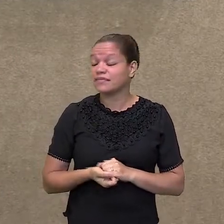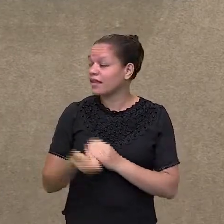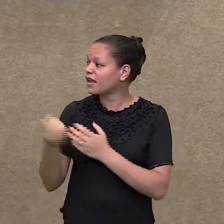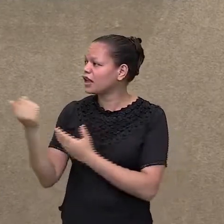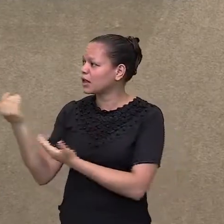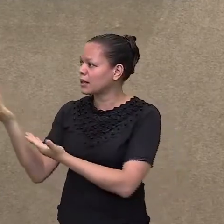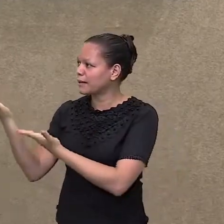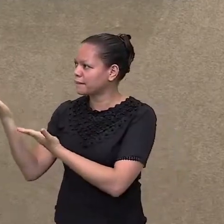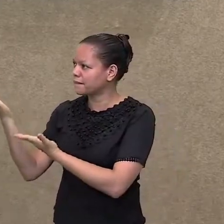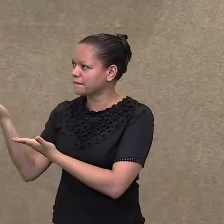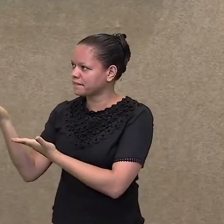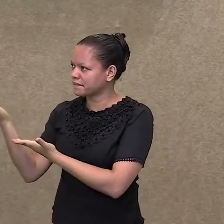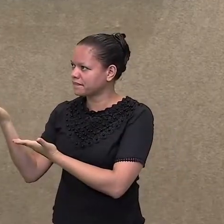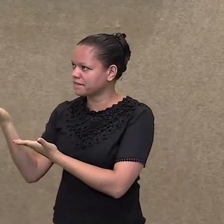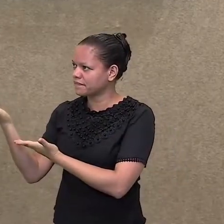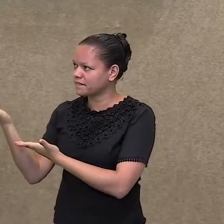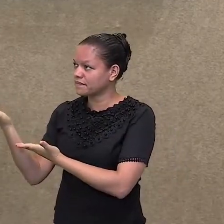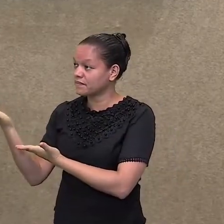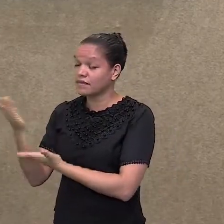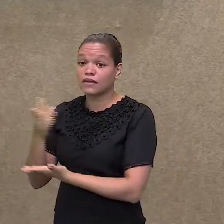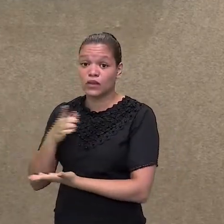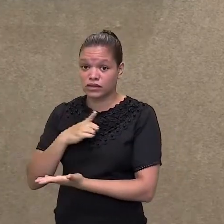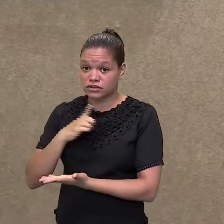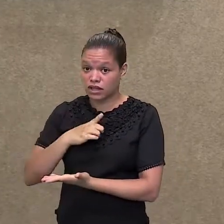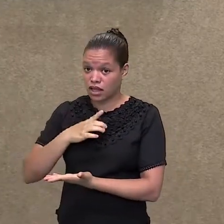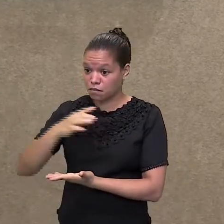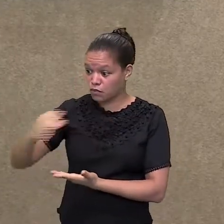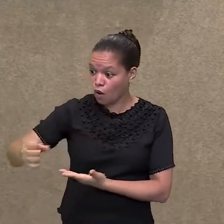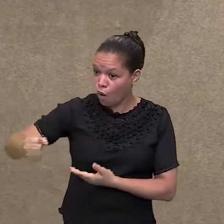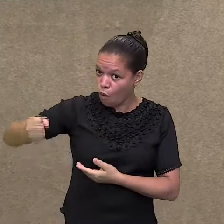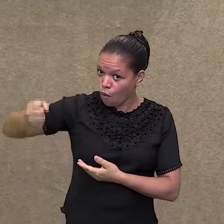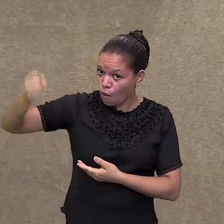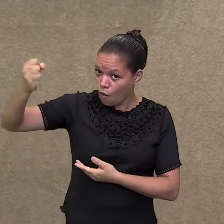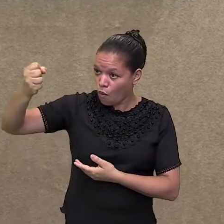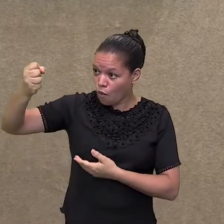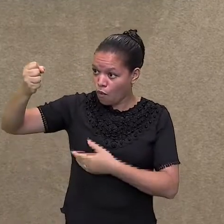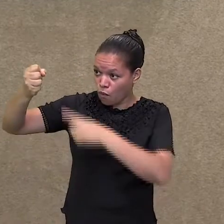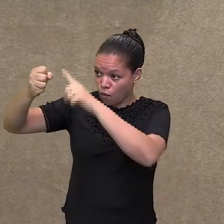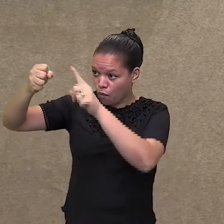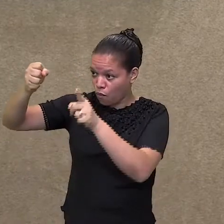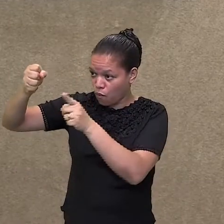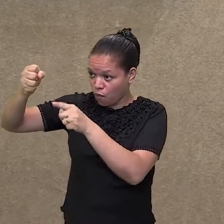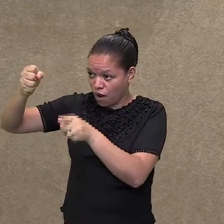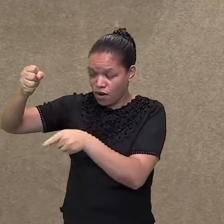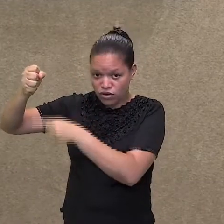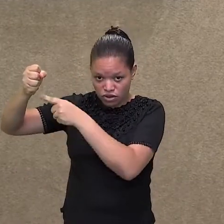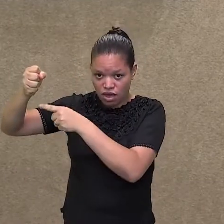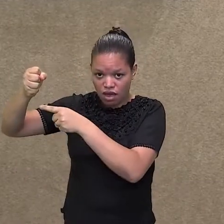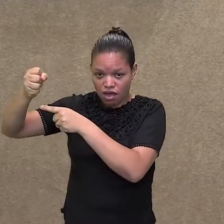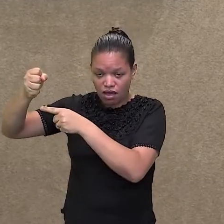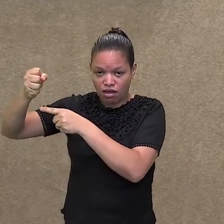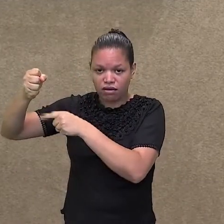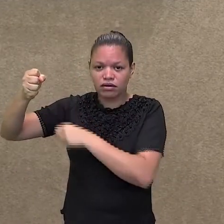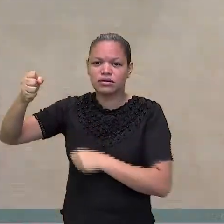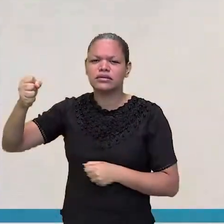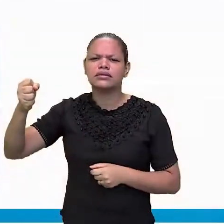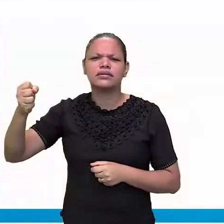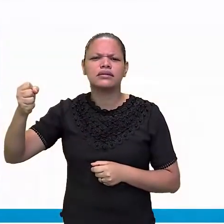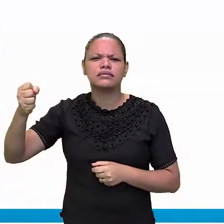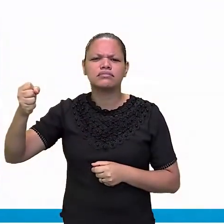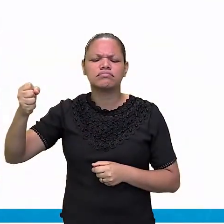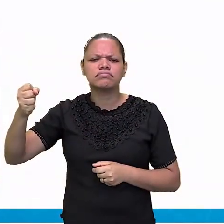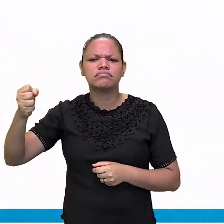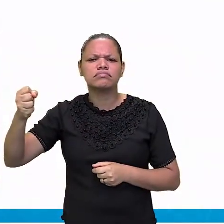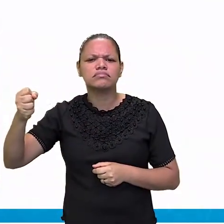Aqui eu tenho uma jarra com um suco de uva. Vamos observar